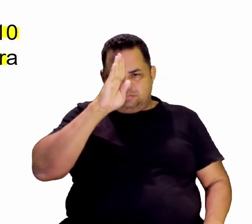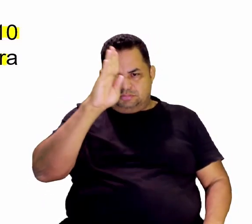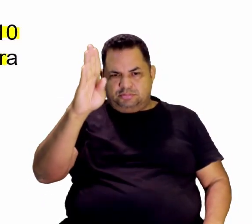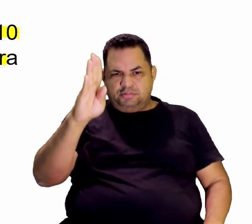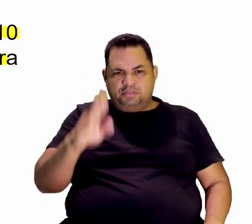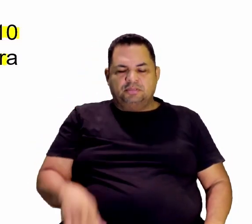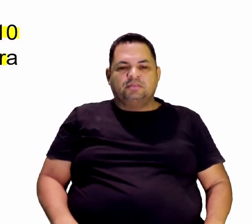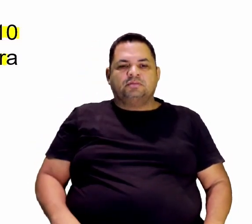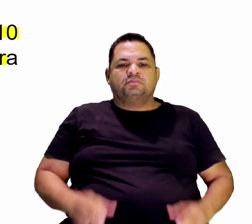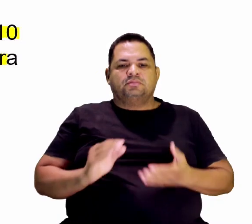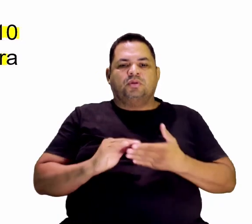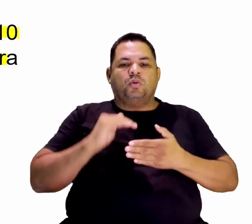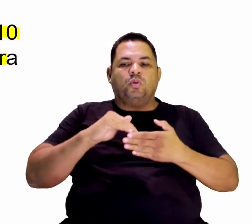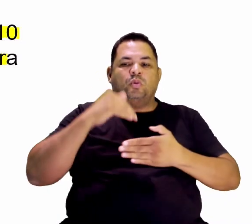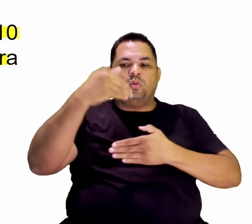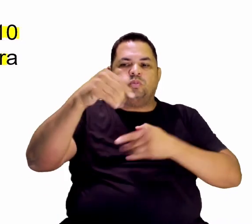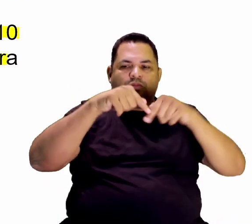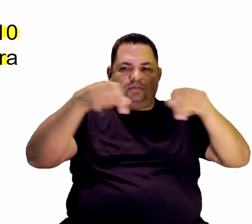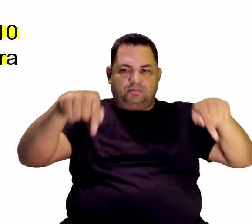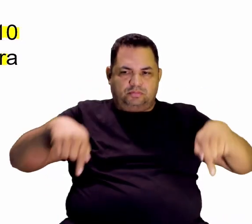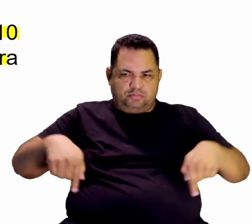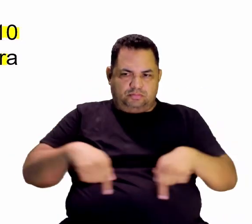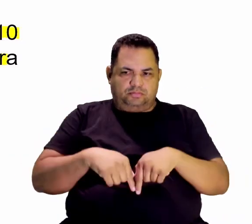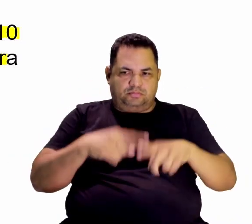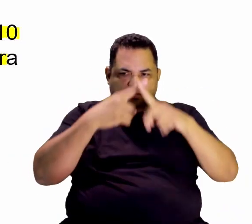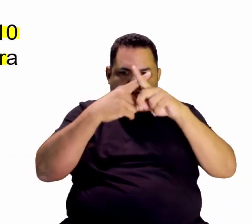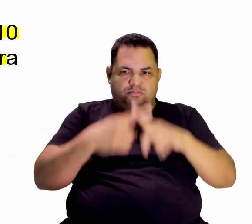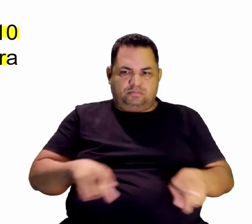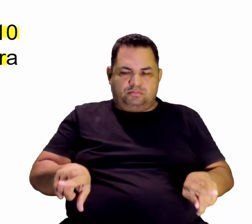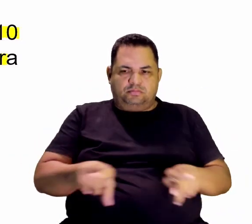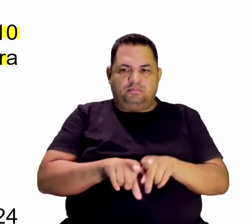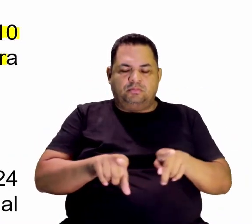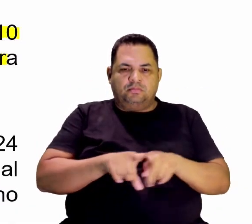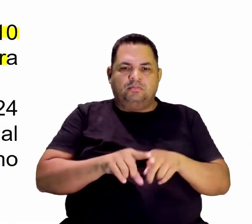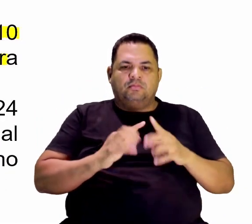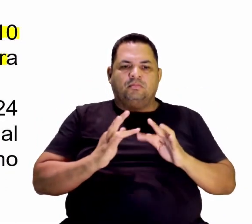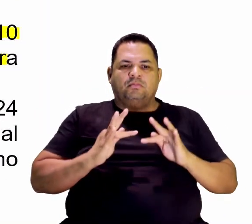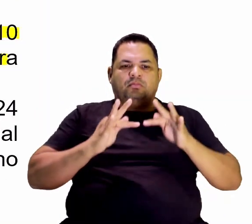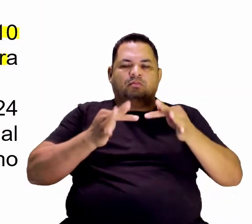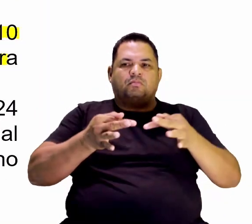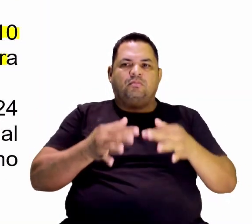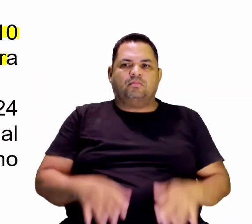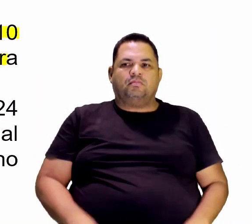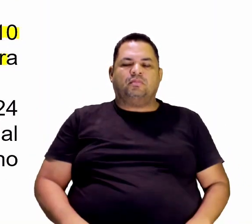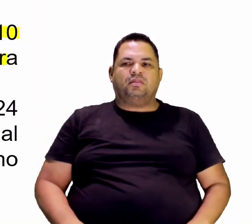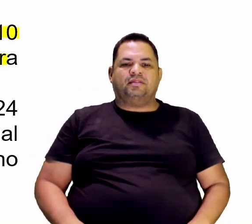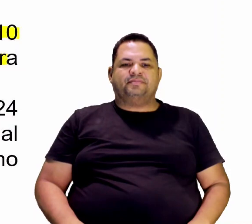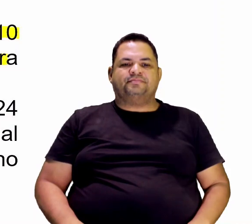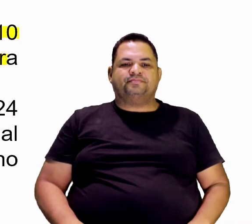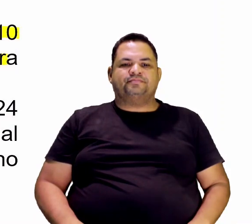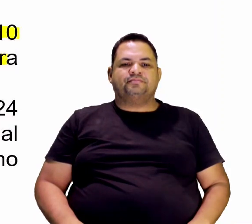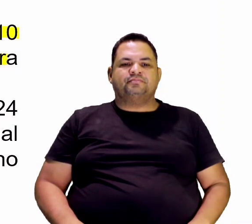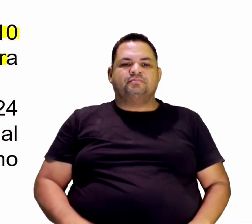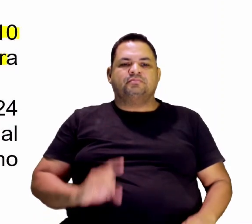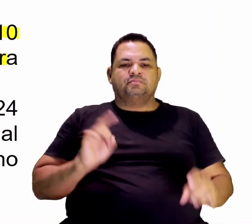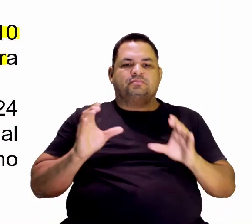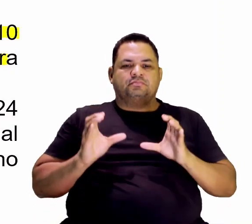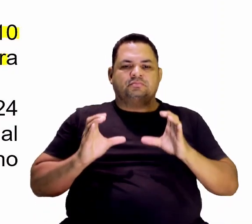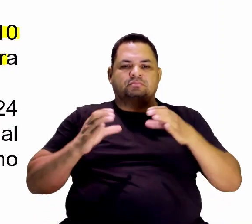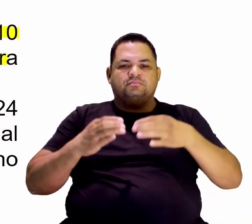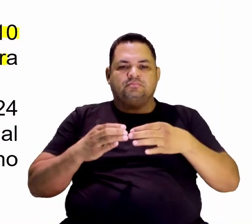e não passar, driblar ou lançar a bola, é marcada aí uma falta para ele, tá? Então ele não pode ficar segurando a bola o